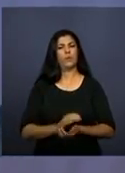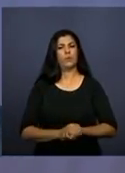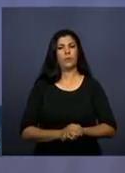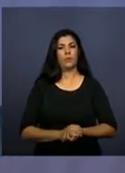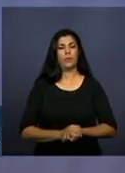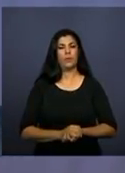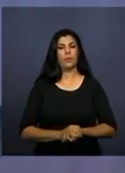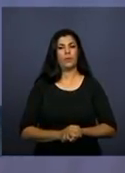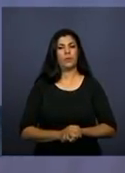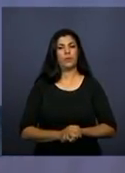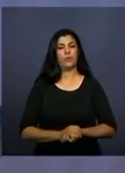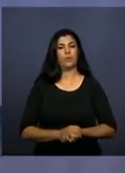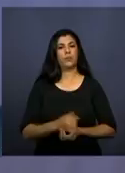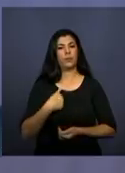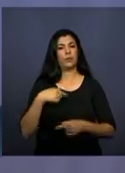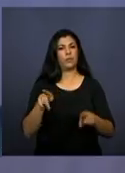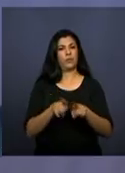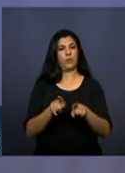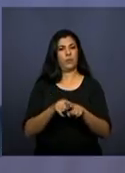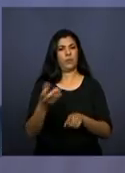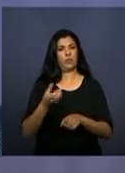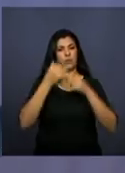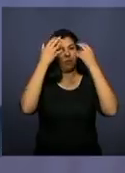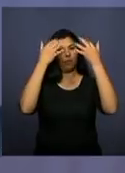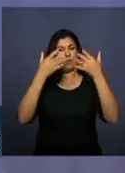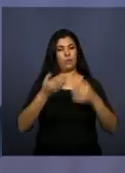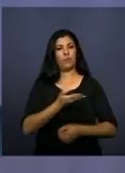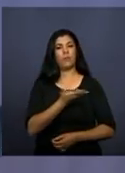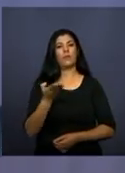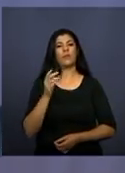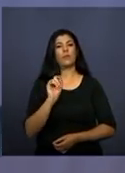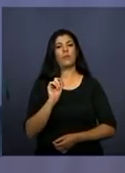Bom, eu quero dizer para vocês o seguinte.